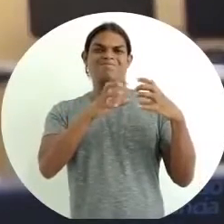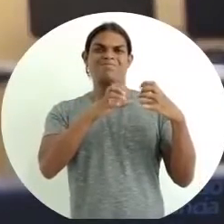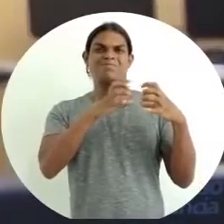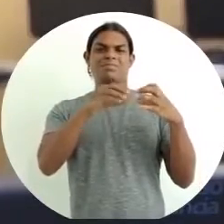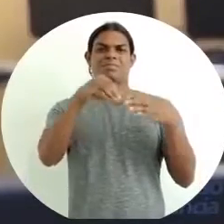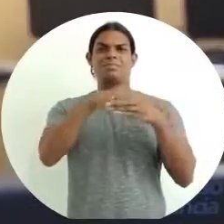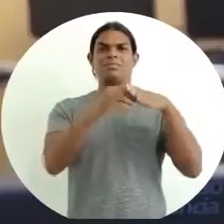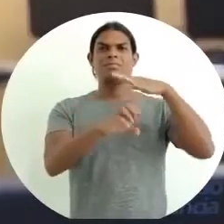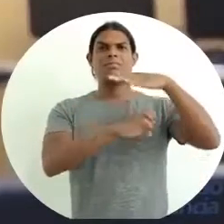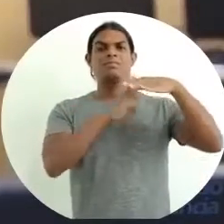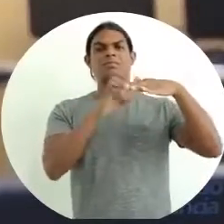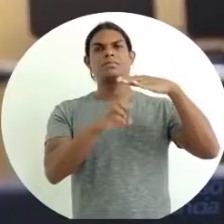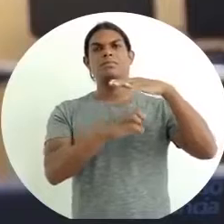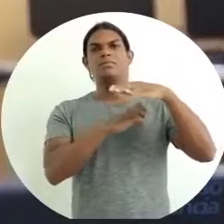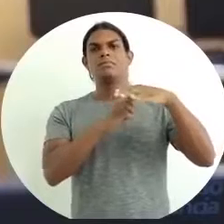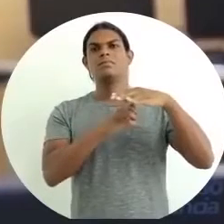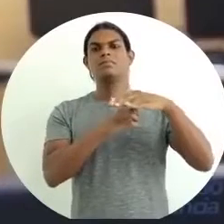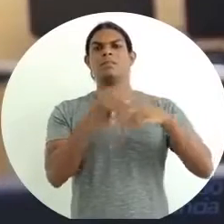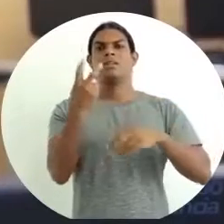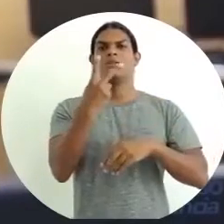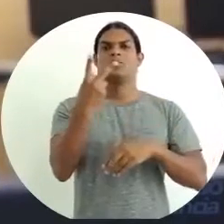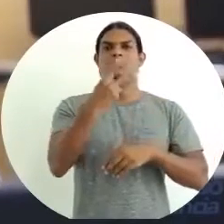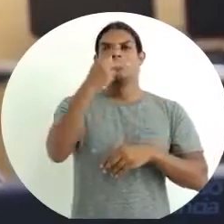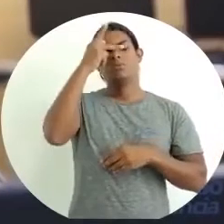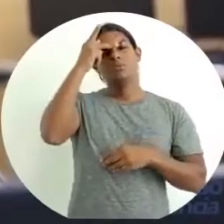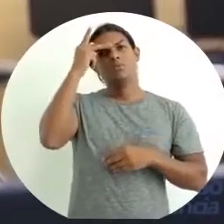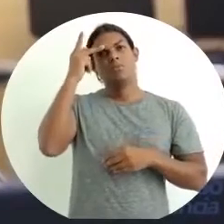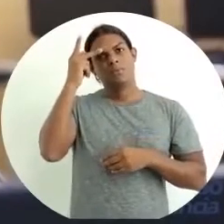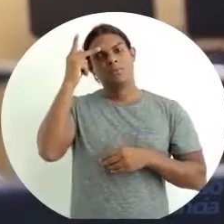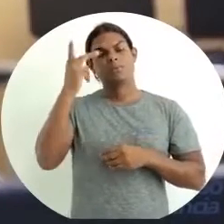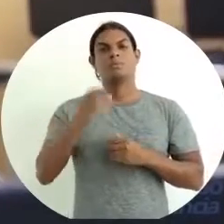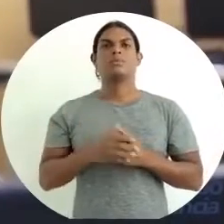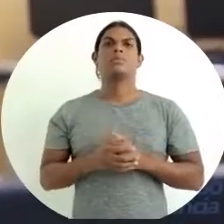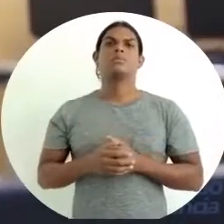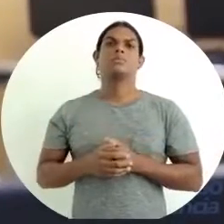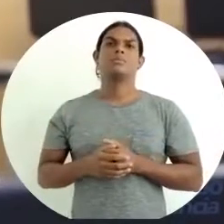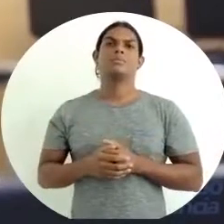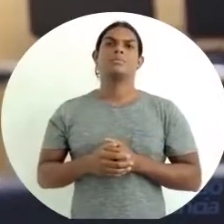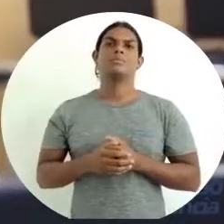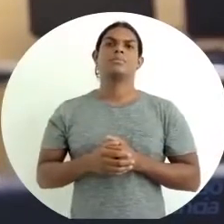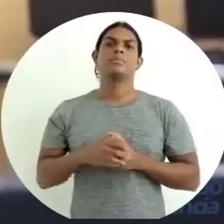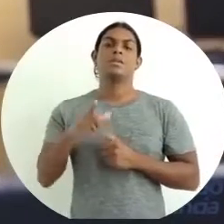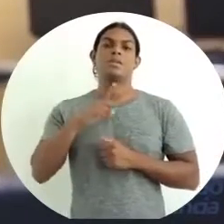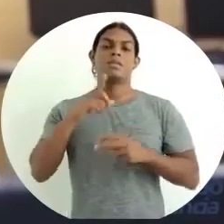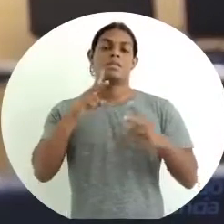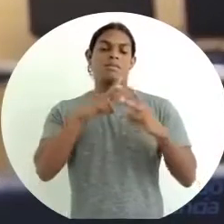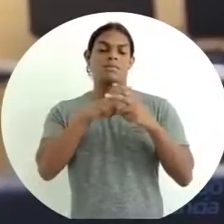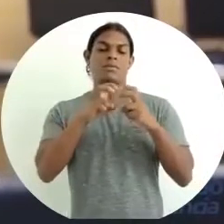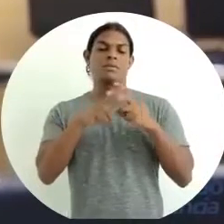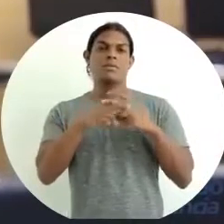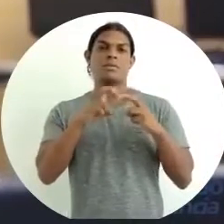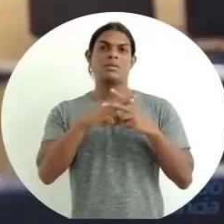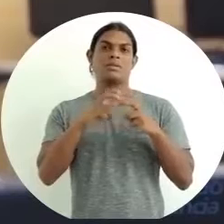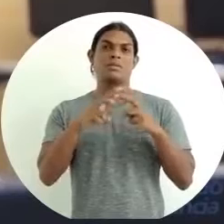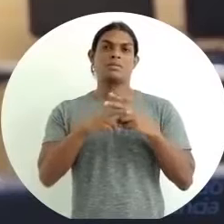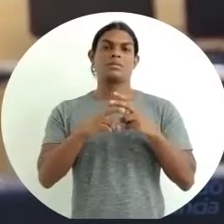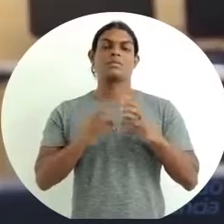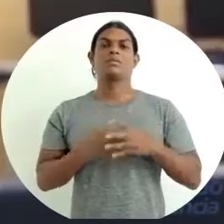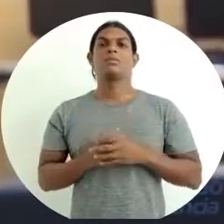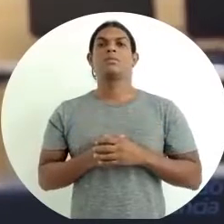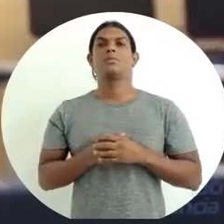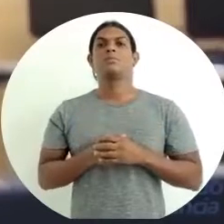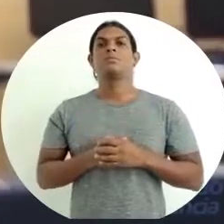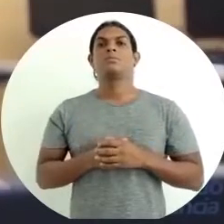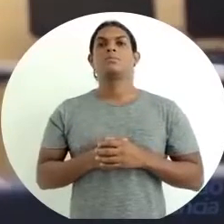trabalhadores, houve uma desavença, um desencontro aí e que terminou um agredindo o outro, por motivo do